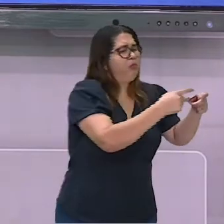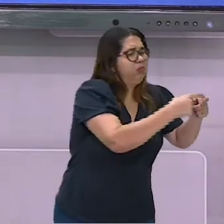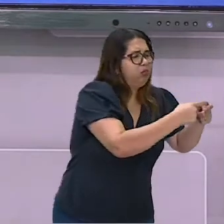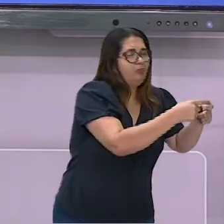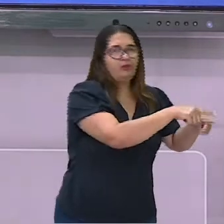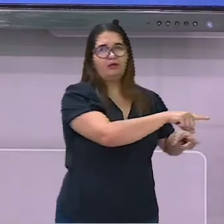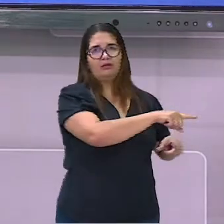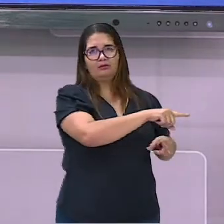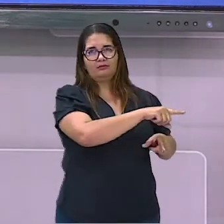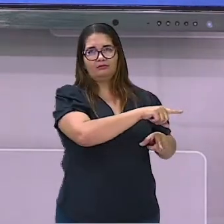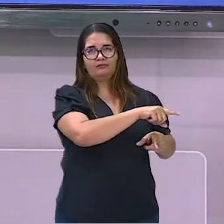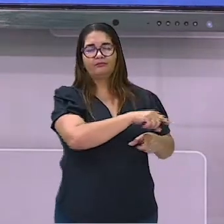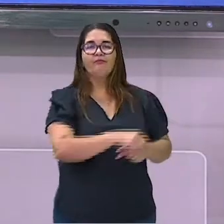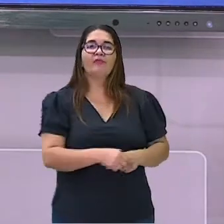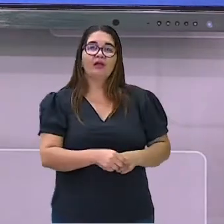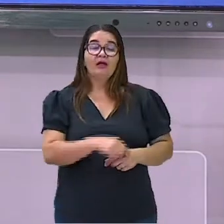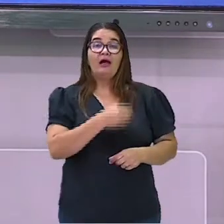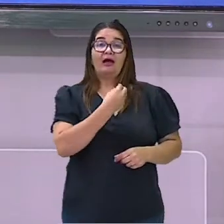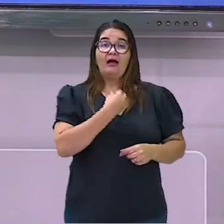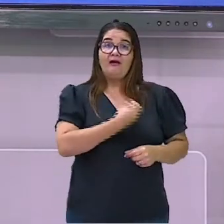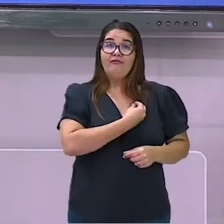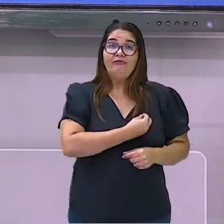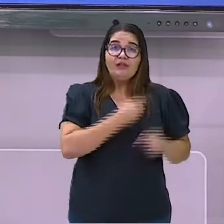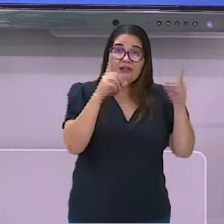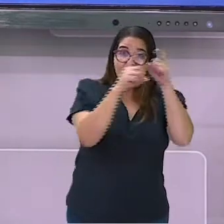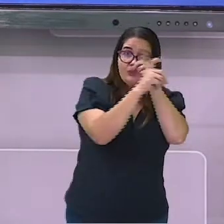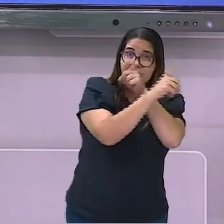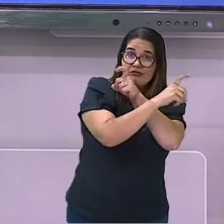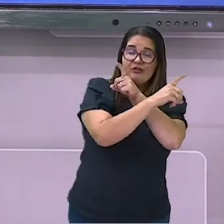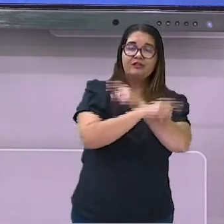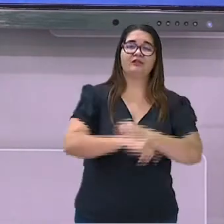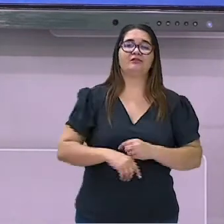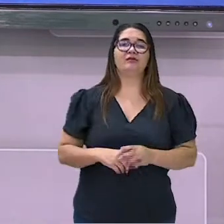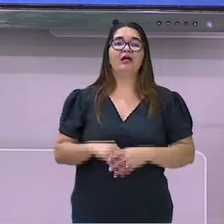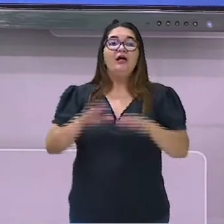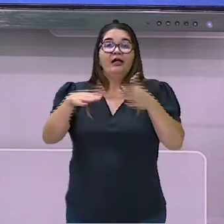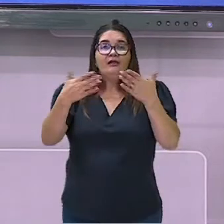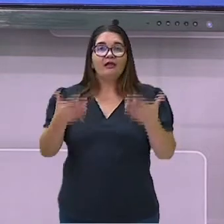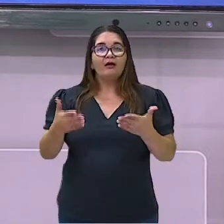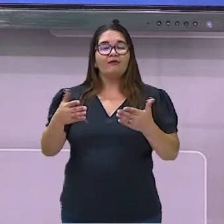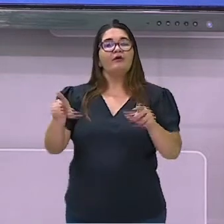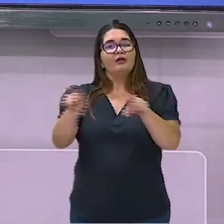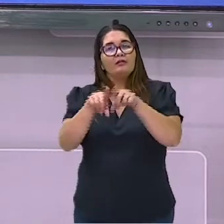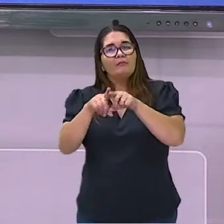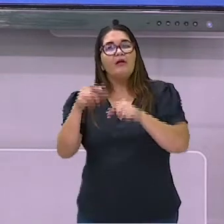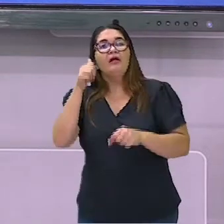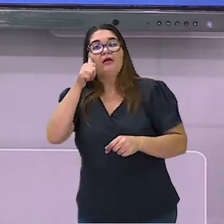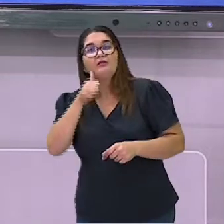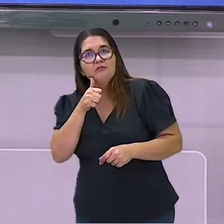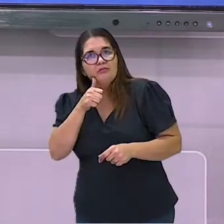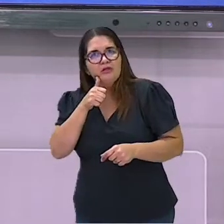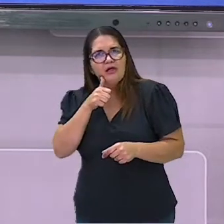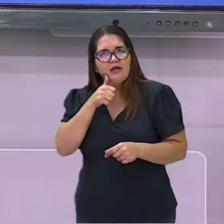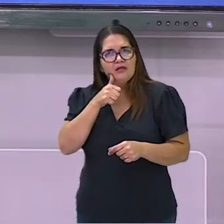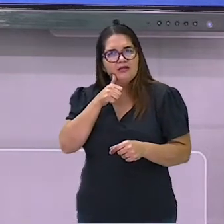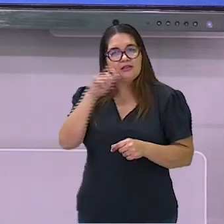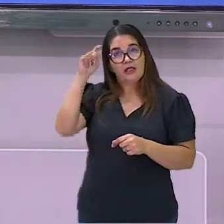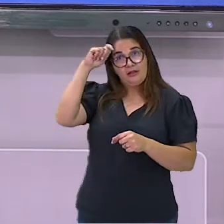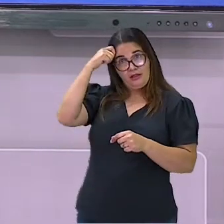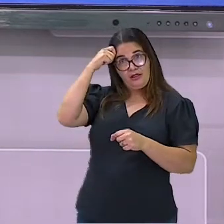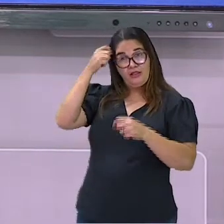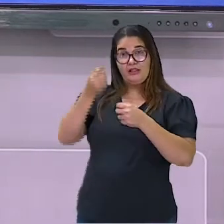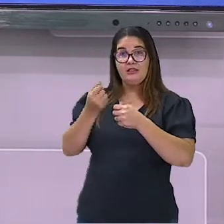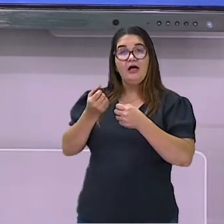ferreiros e pedreiros. As mulheres escravizadas, em geral, realizavam as diversas atividades